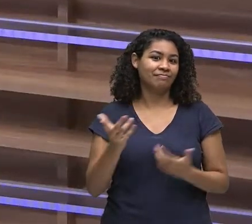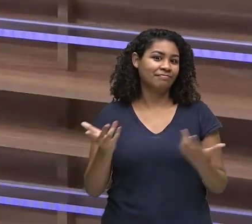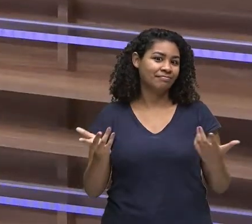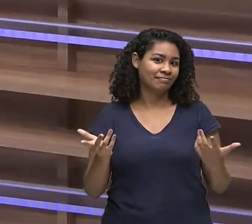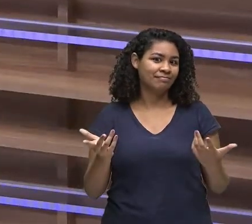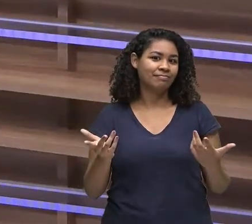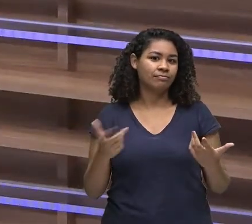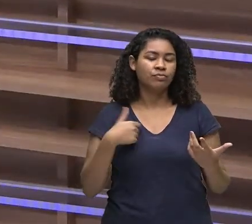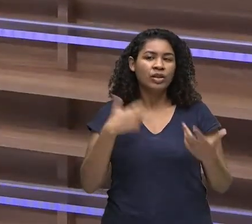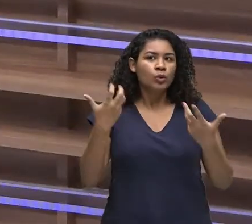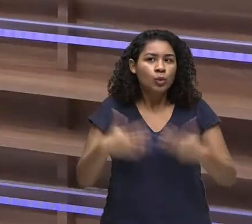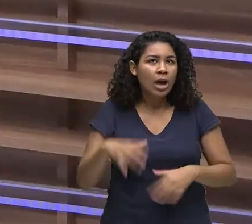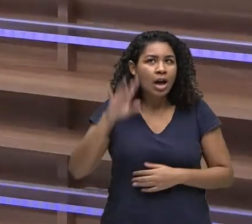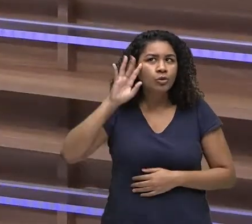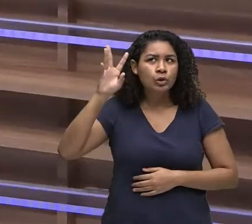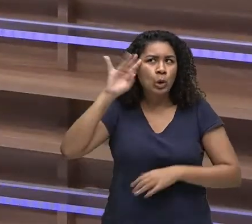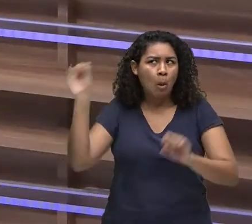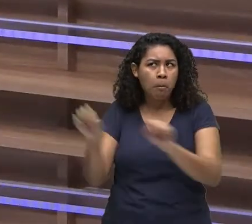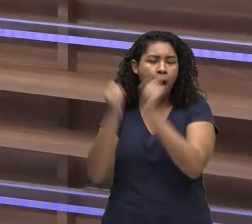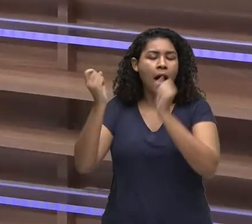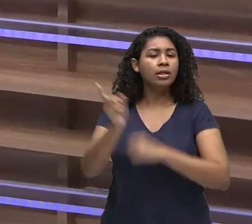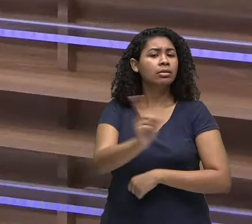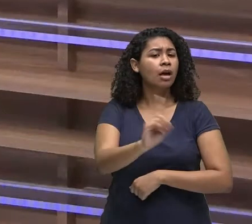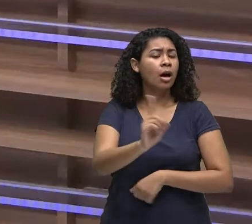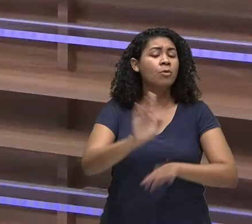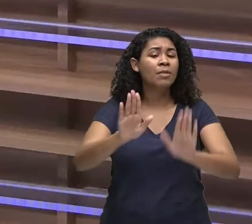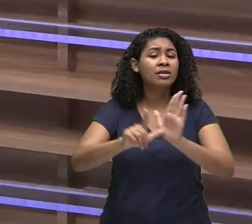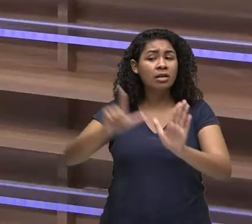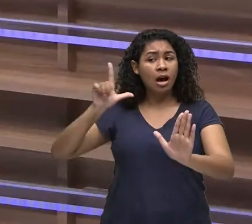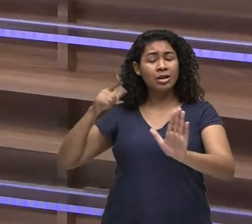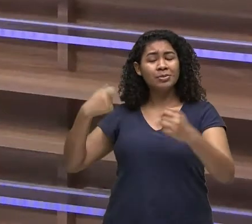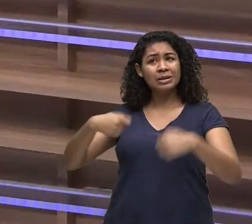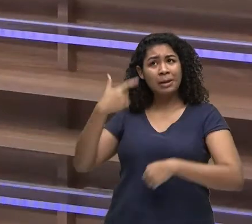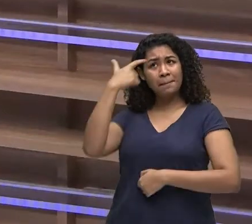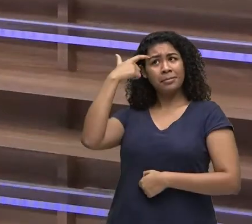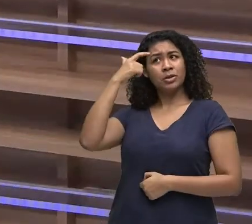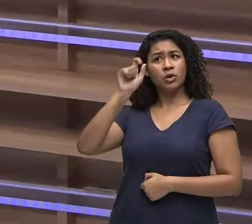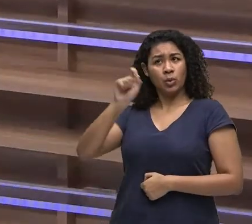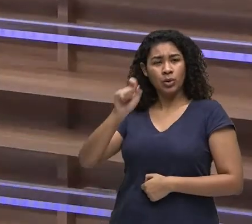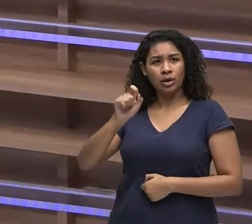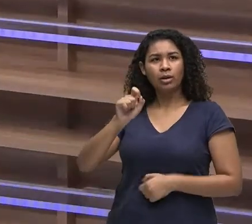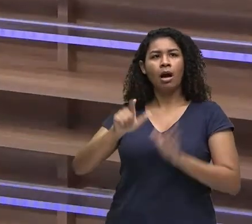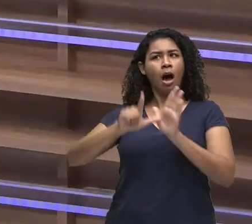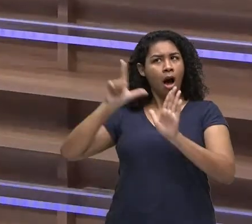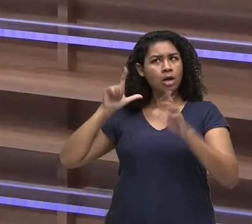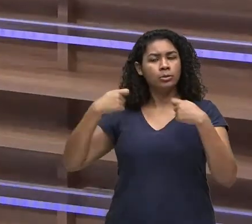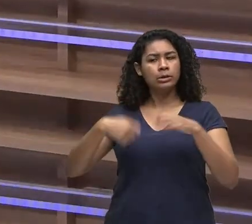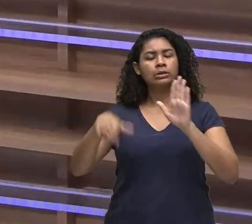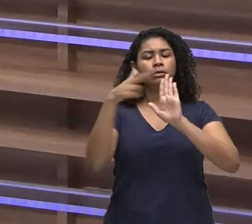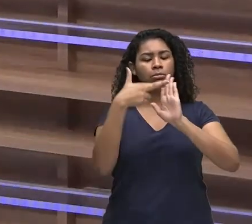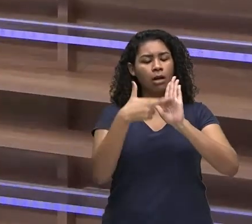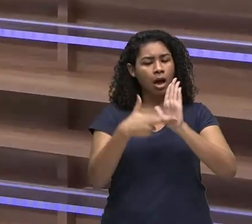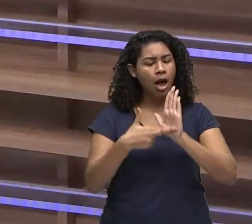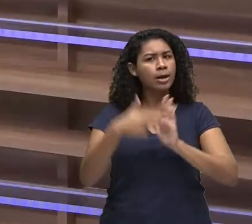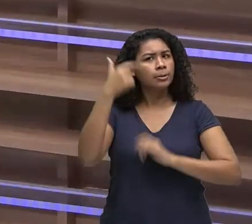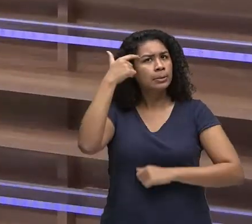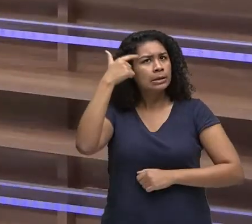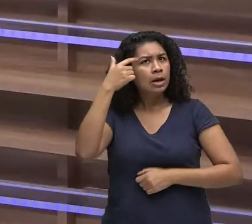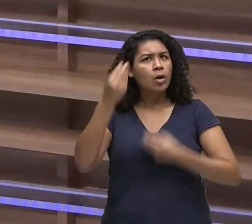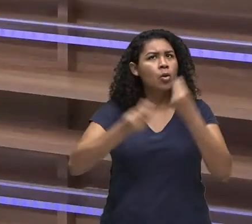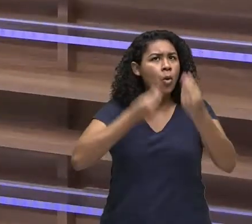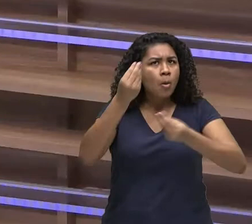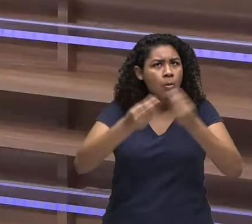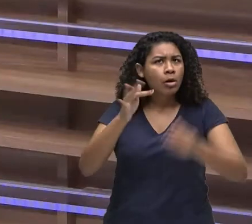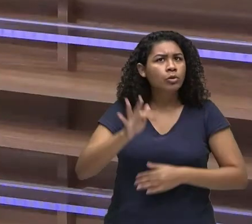quero destruir o sonho de ninguém. É muito importante que você consiga traçar um projeto de vida, e se o seu sonho é ser